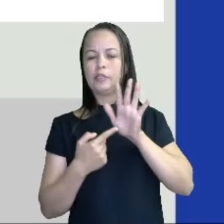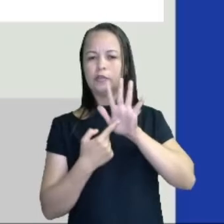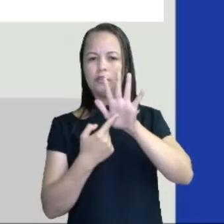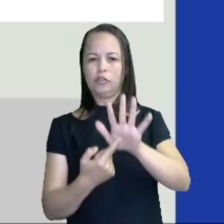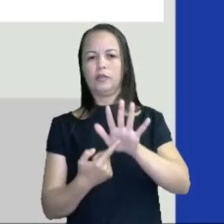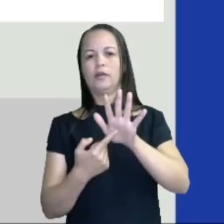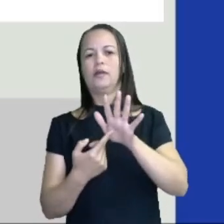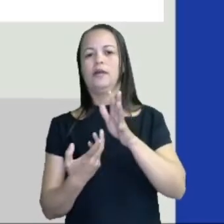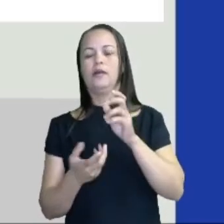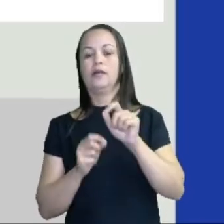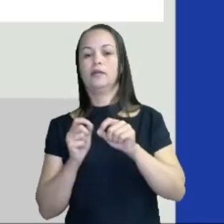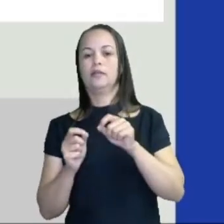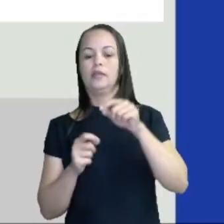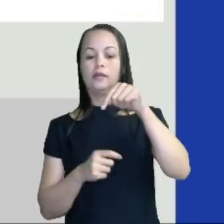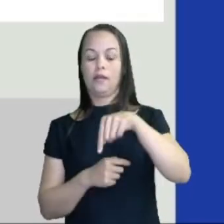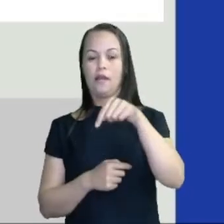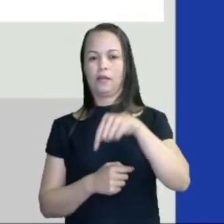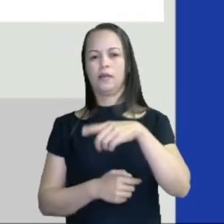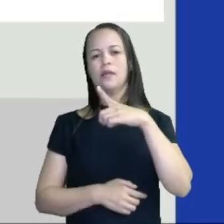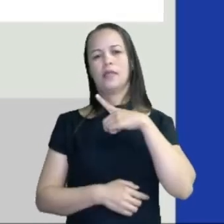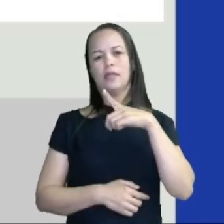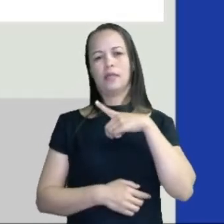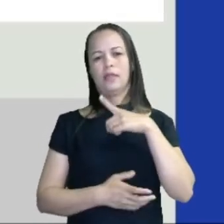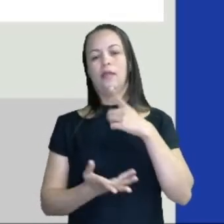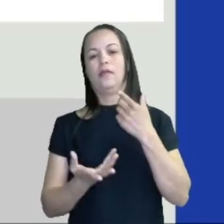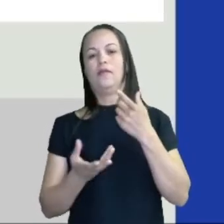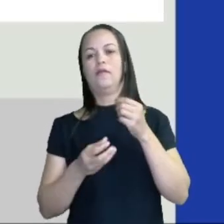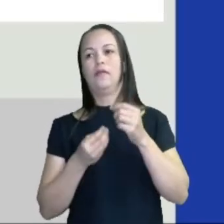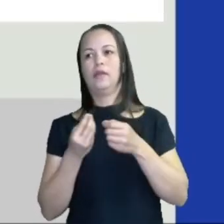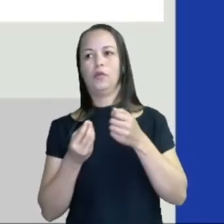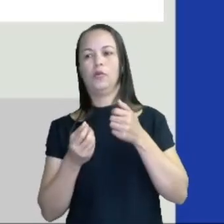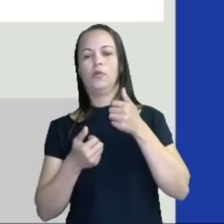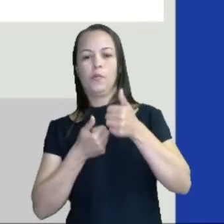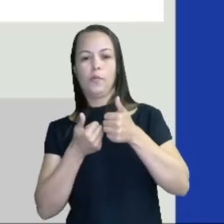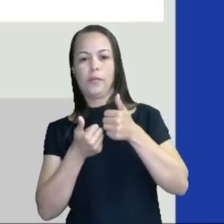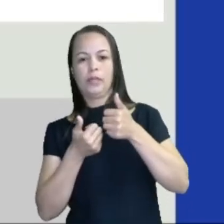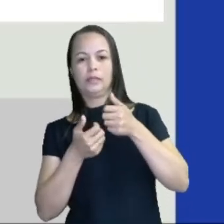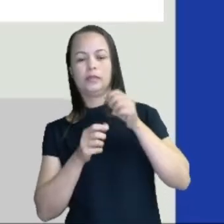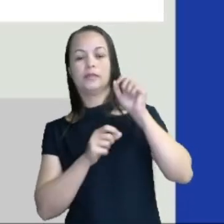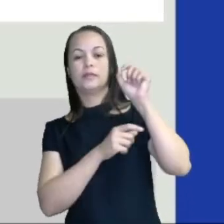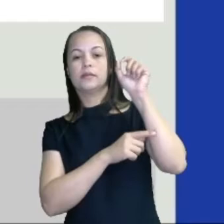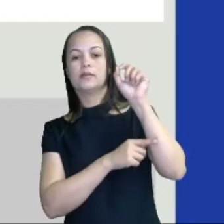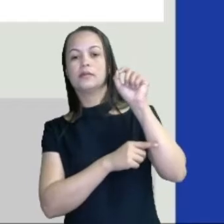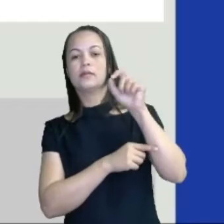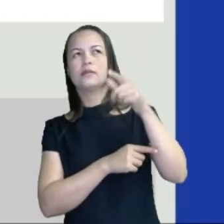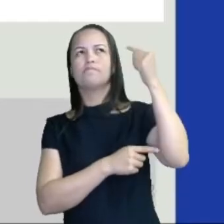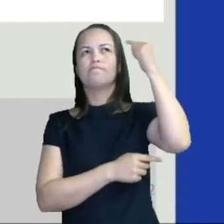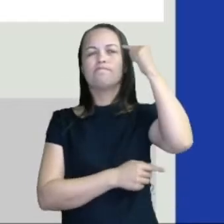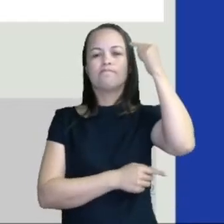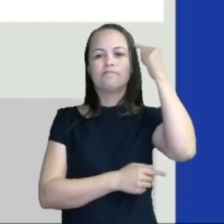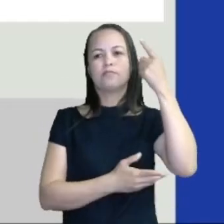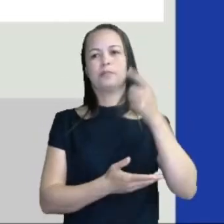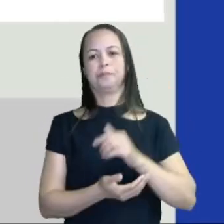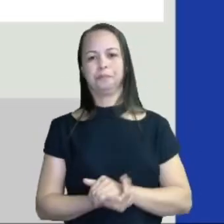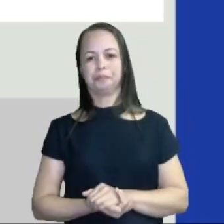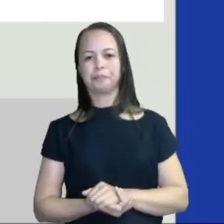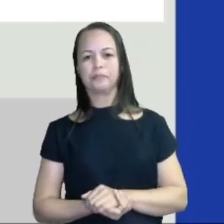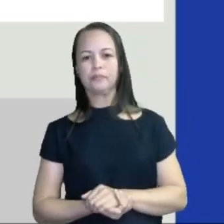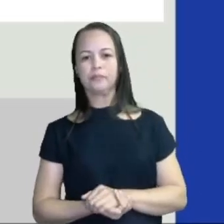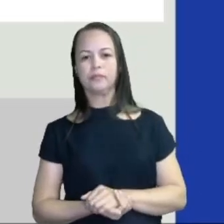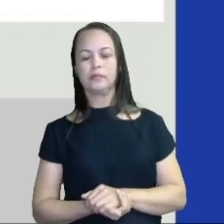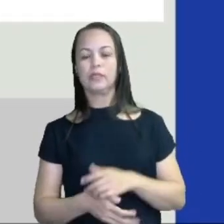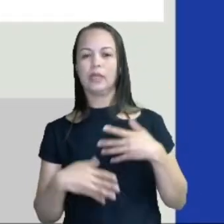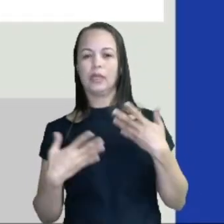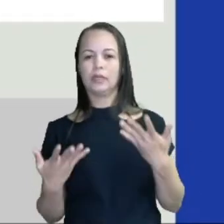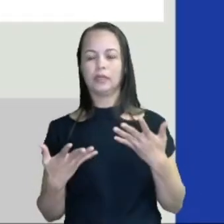Indicar que aqui teve um pensamento. Por isso que a gente deve